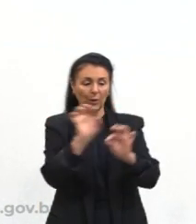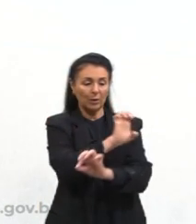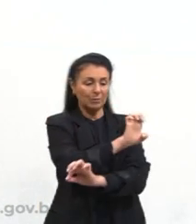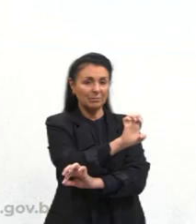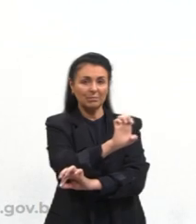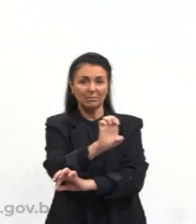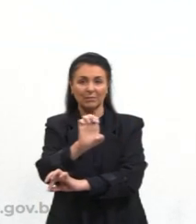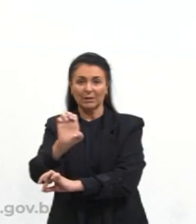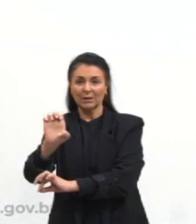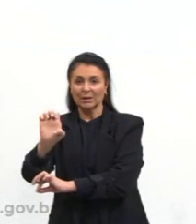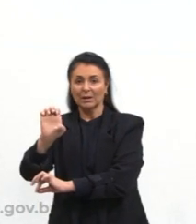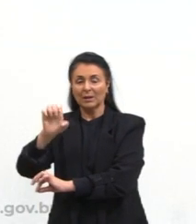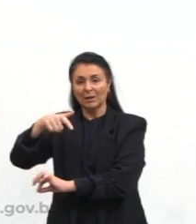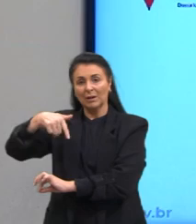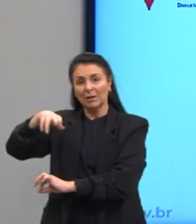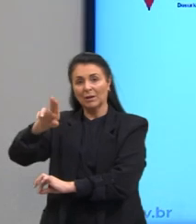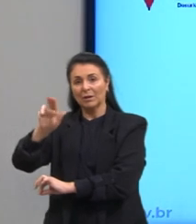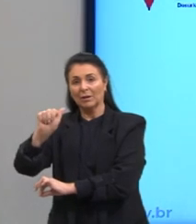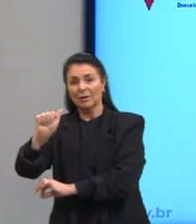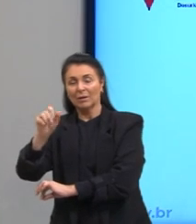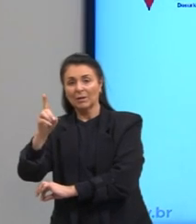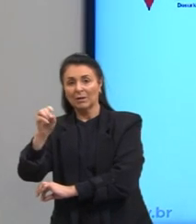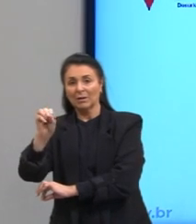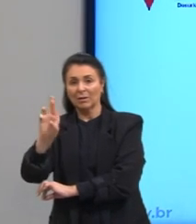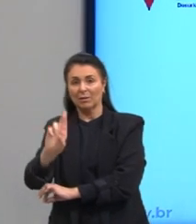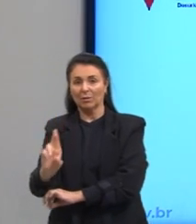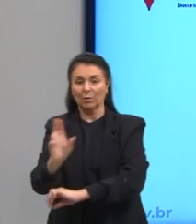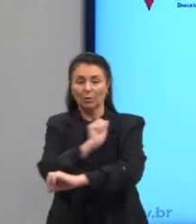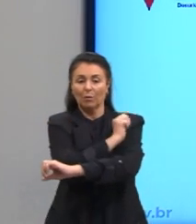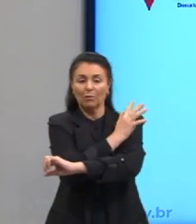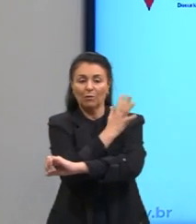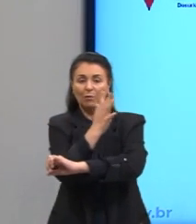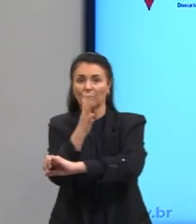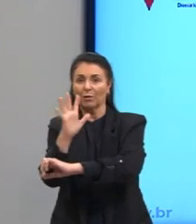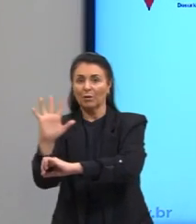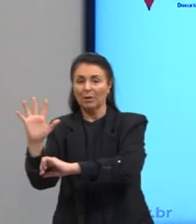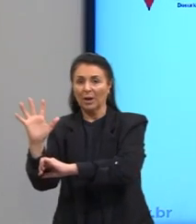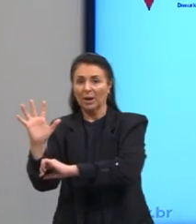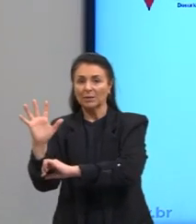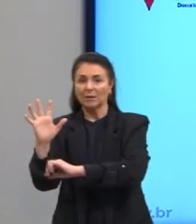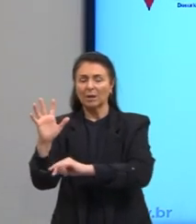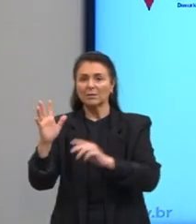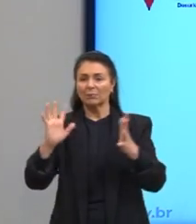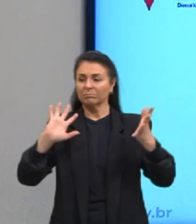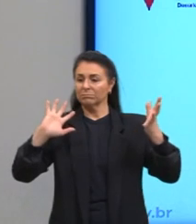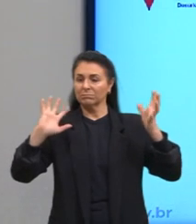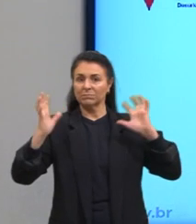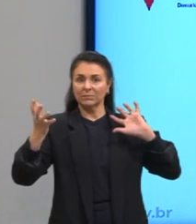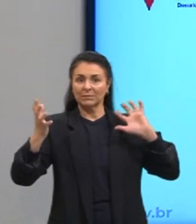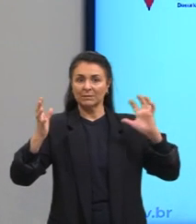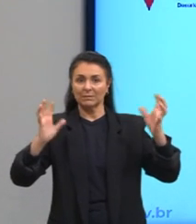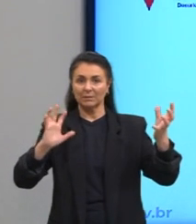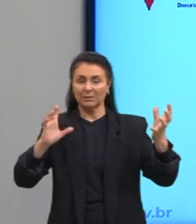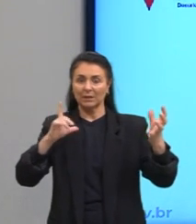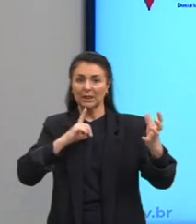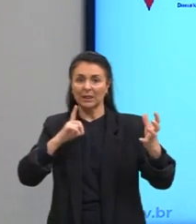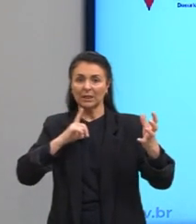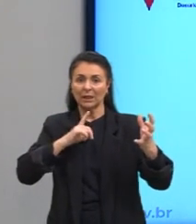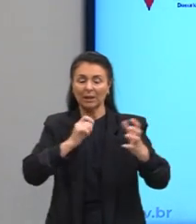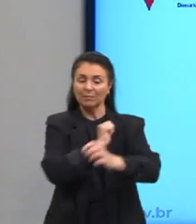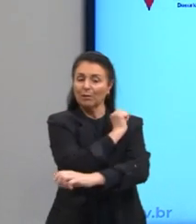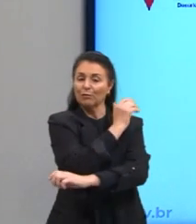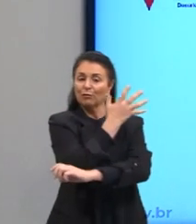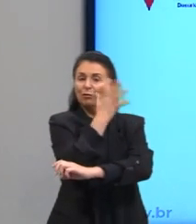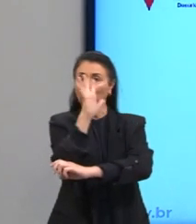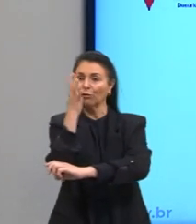maninha mas né barba aliás Central florestas tropicais Olha que em cima do né entre os trópicos aqui então nós vamos ter essas